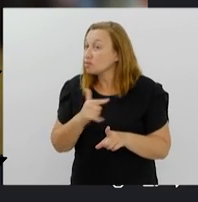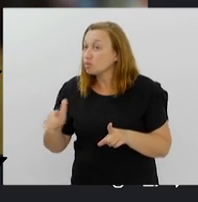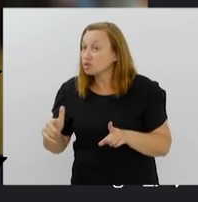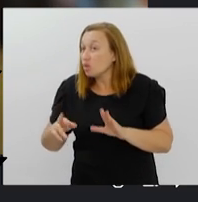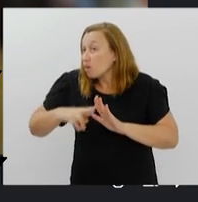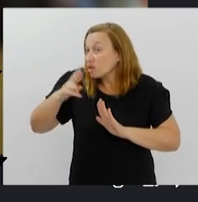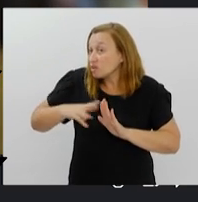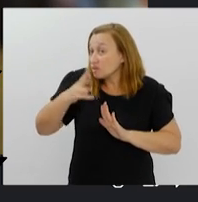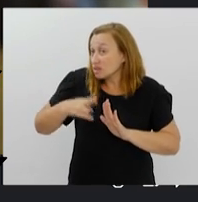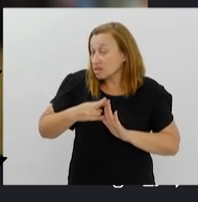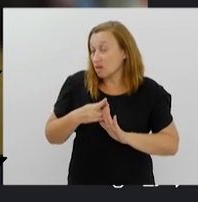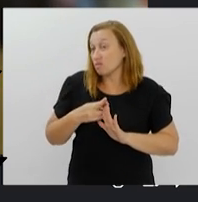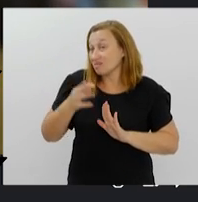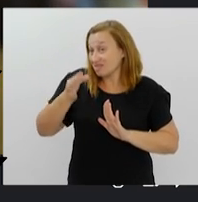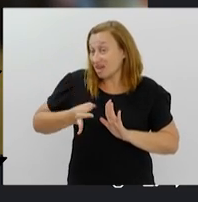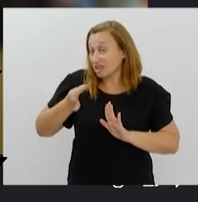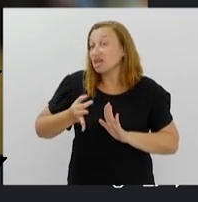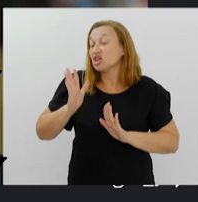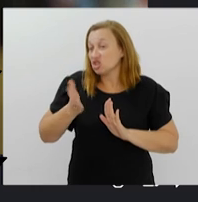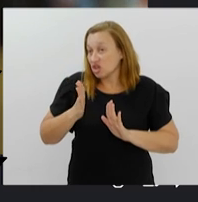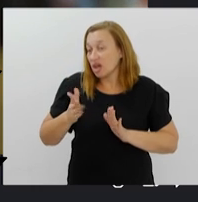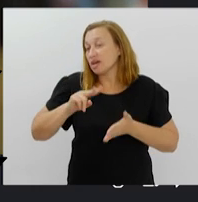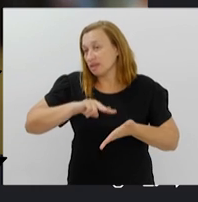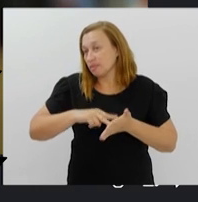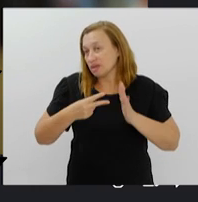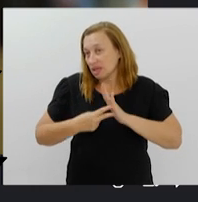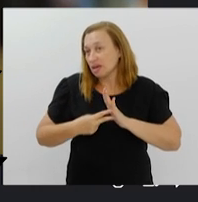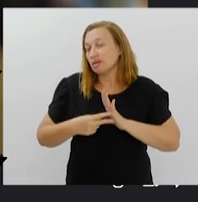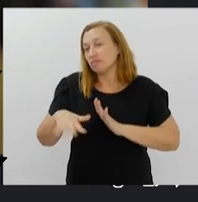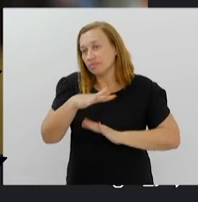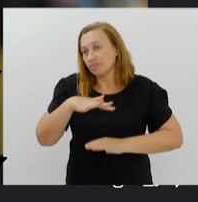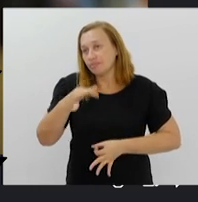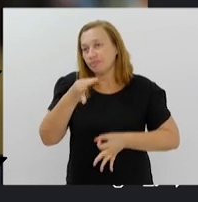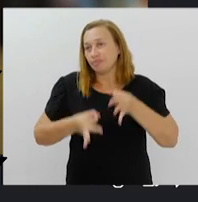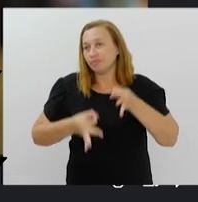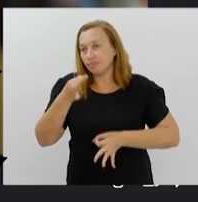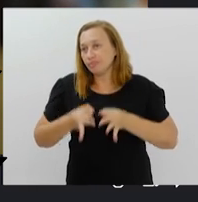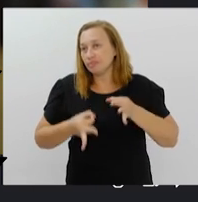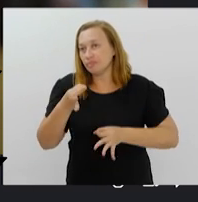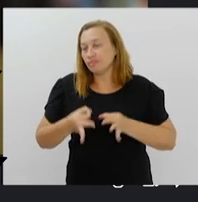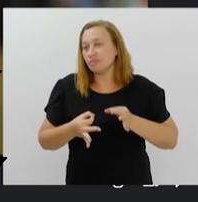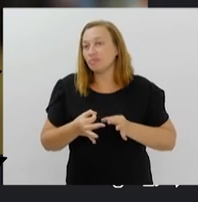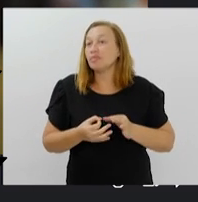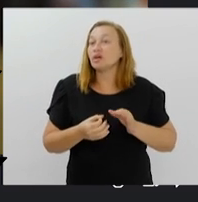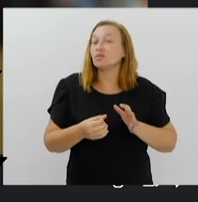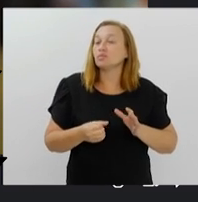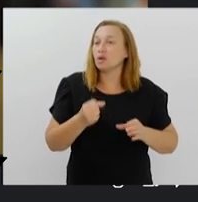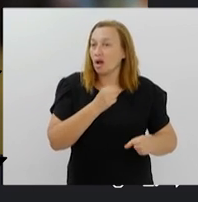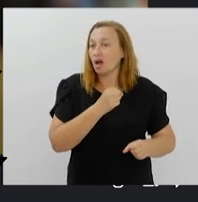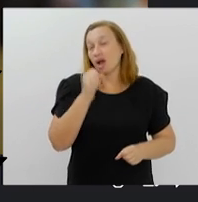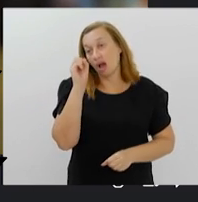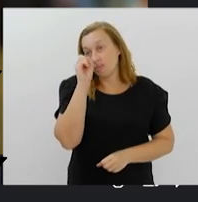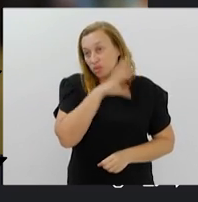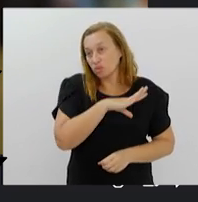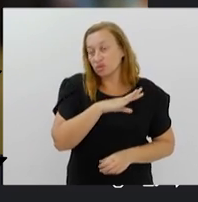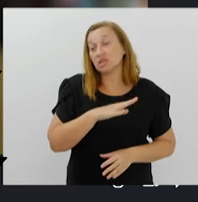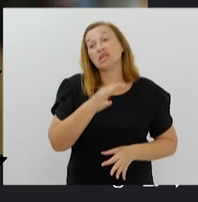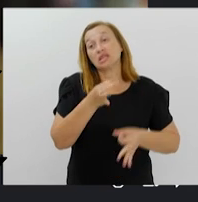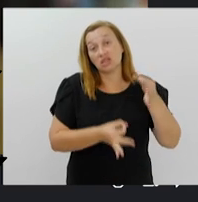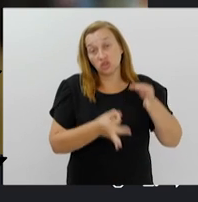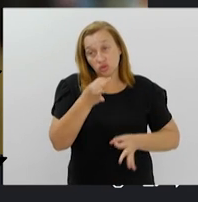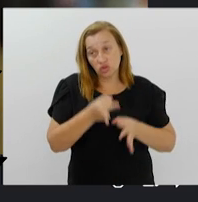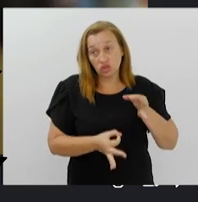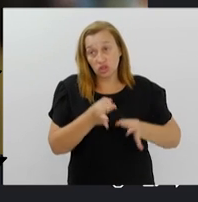evolução normativa já é interpretado pelo Judiciário como uma prática abusiva e na justiça grande